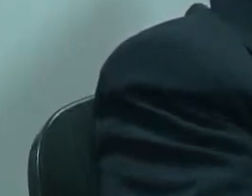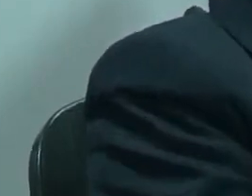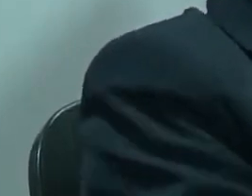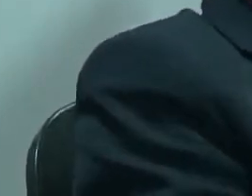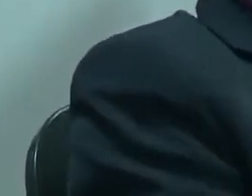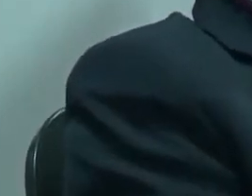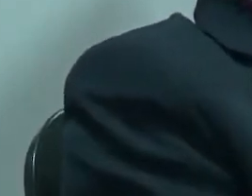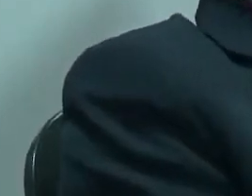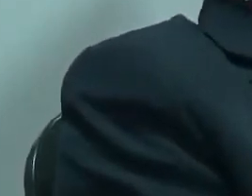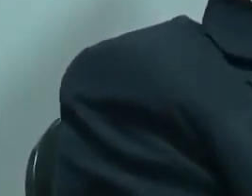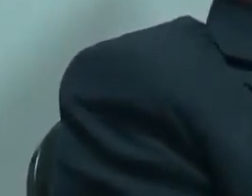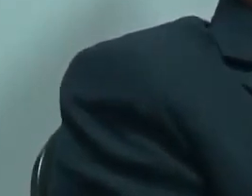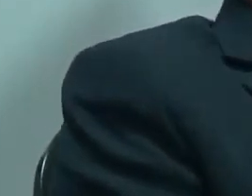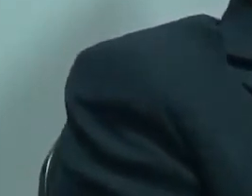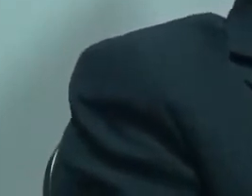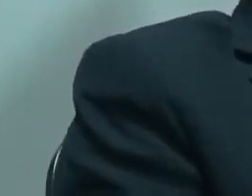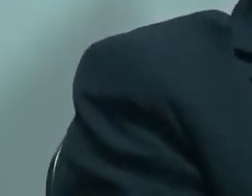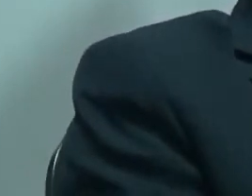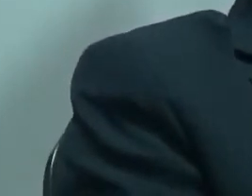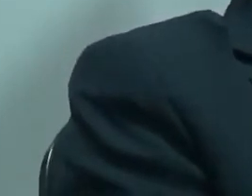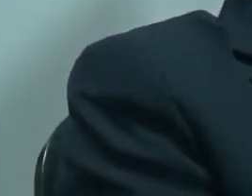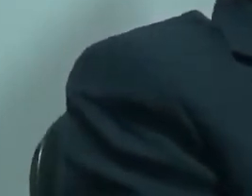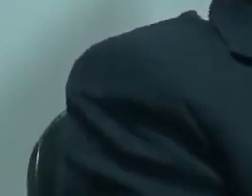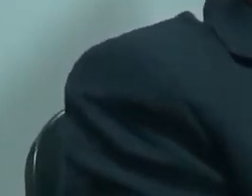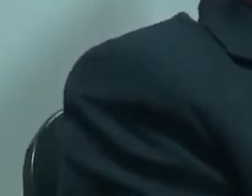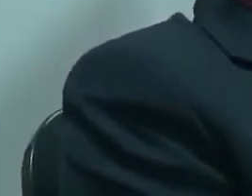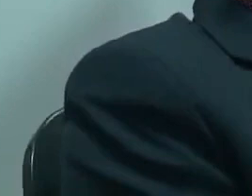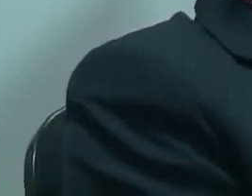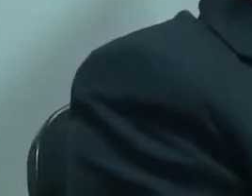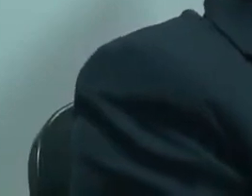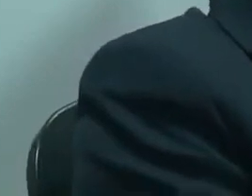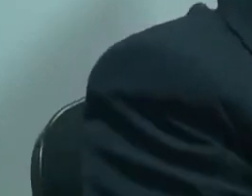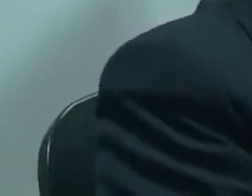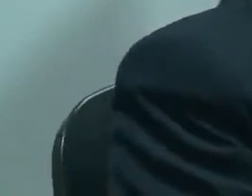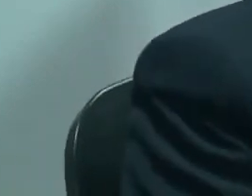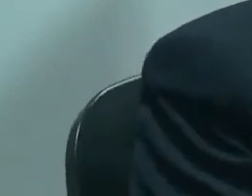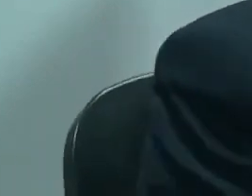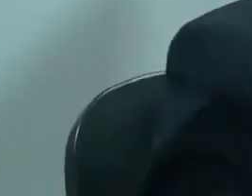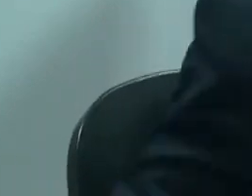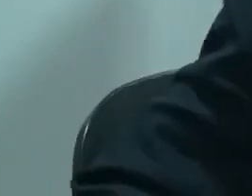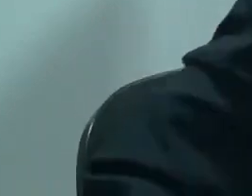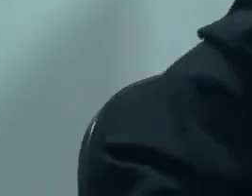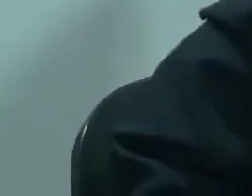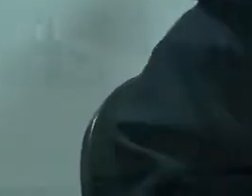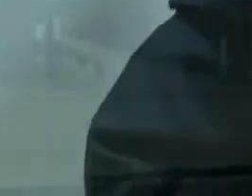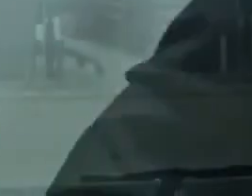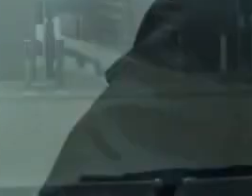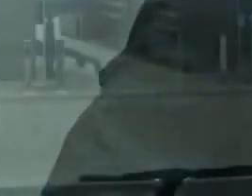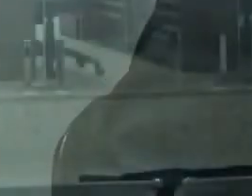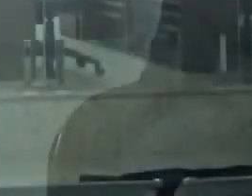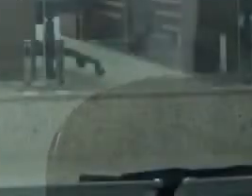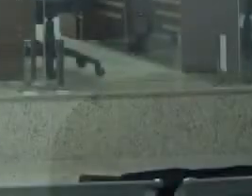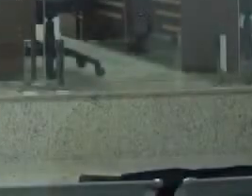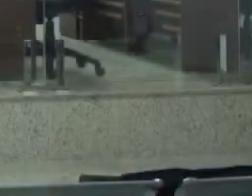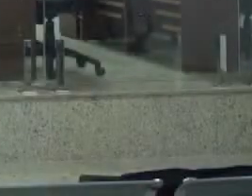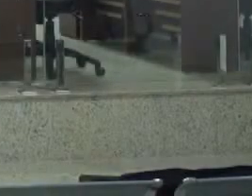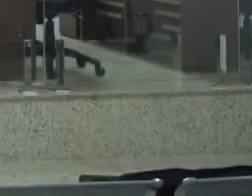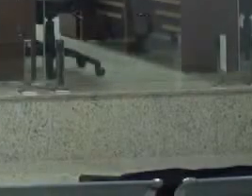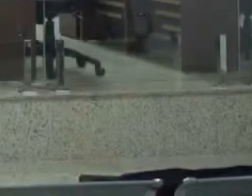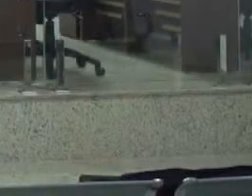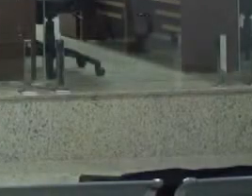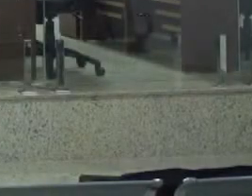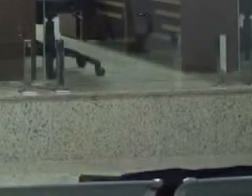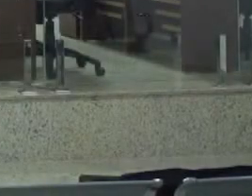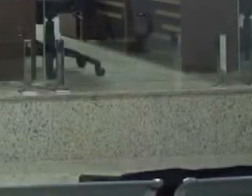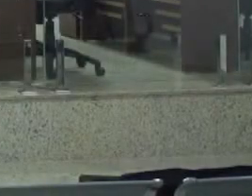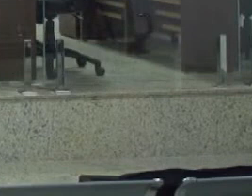sempre frequentando aquela área, ele conhece muito bem como funciona aquele lugar, é um lugar muito isolado, muito abandonado, a gente sabe que aqui onde a gente frequenta, onde é bem,